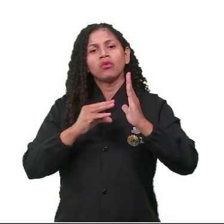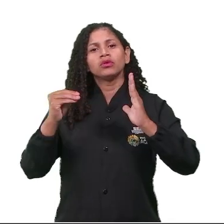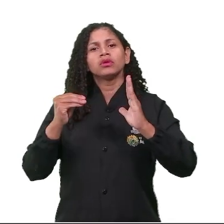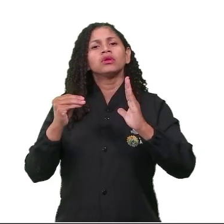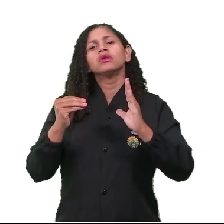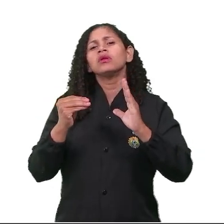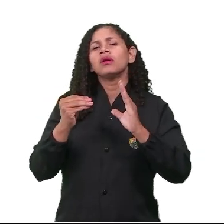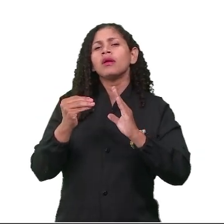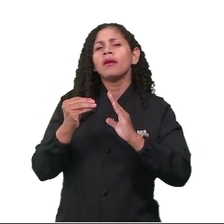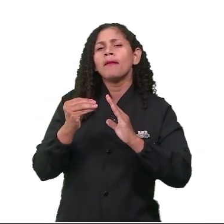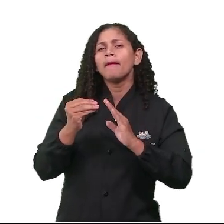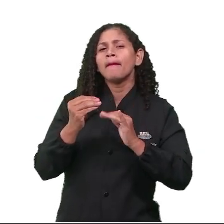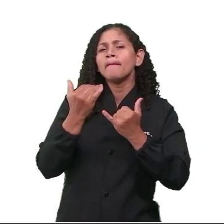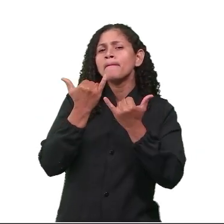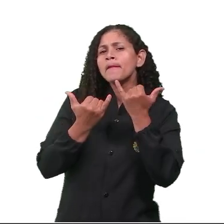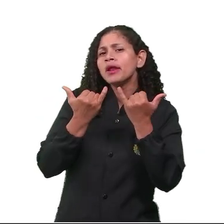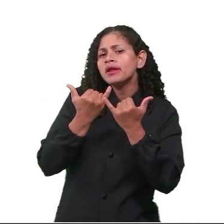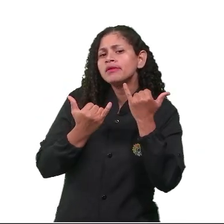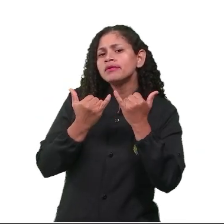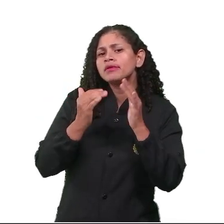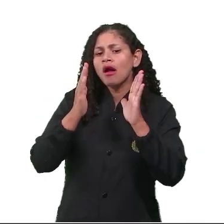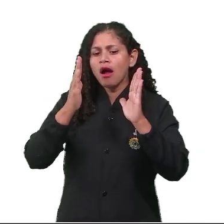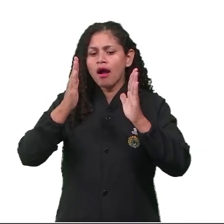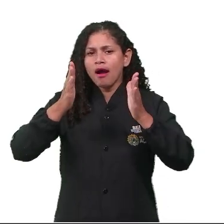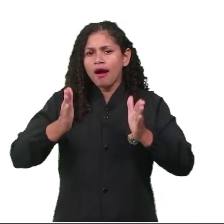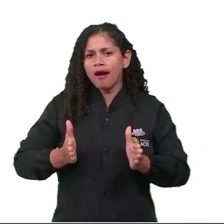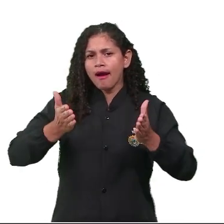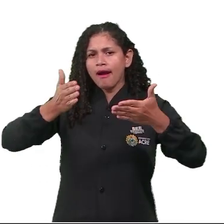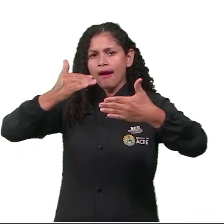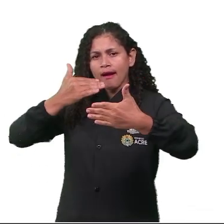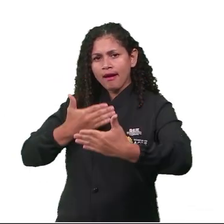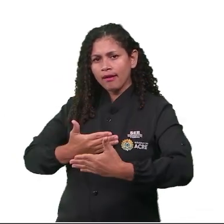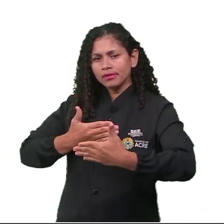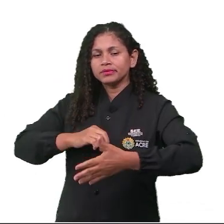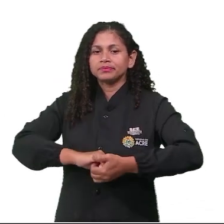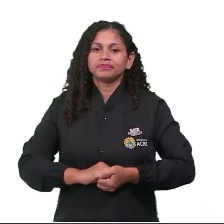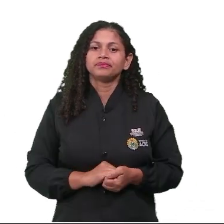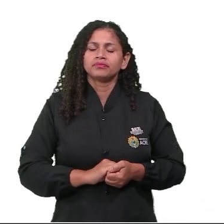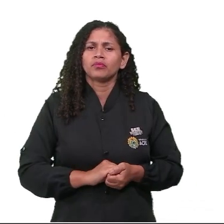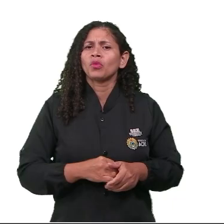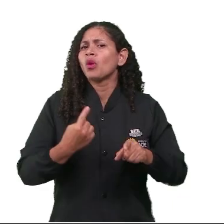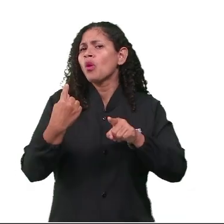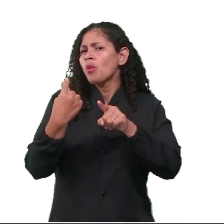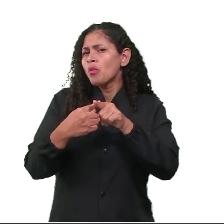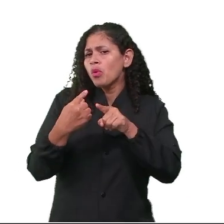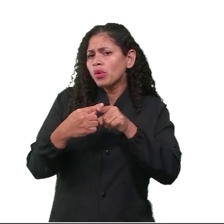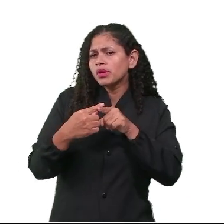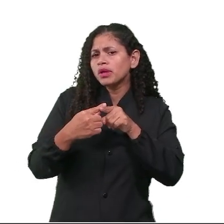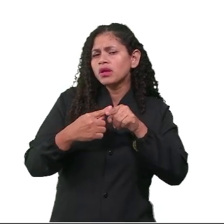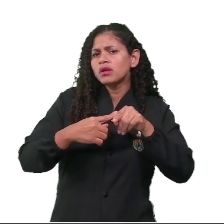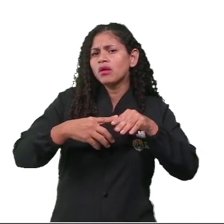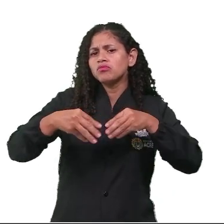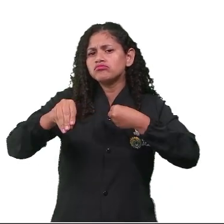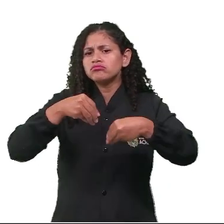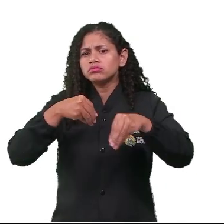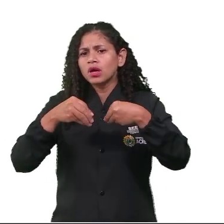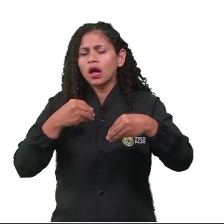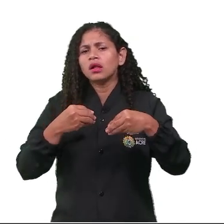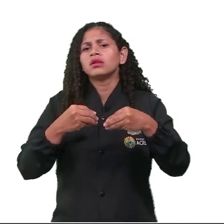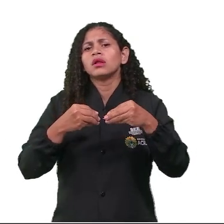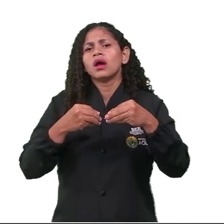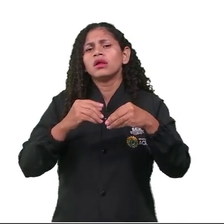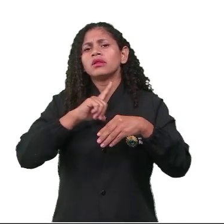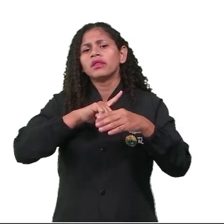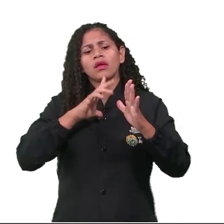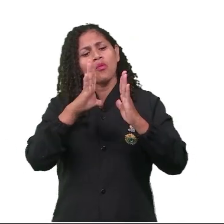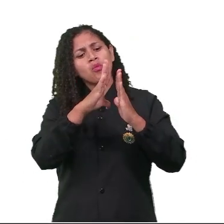blocos? Próxima pergunta. Por que será que muitas embalagens e depósitos são construídos em formato